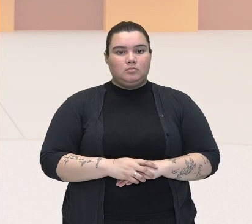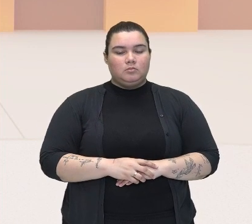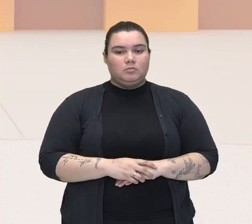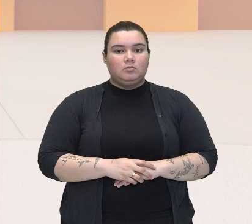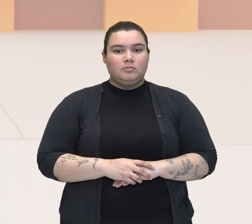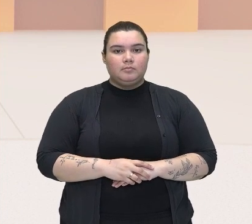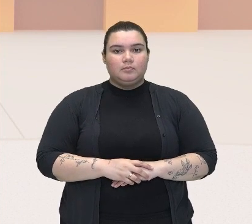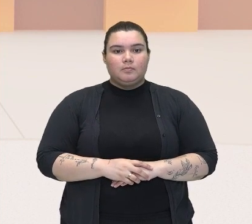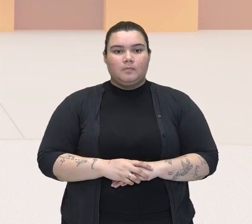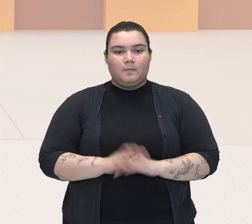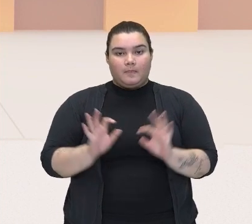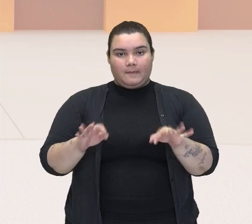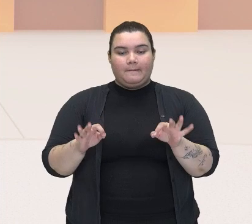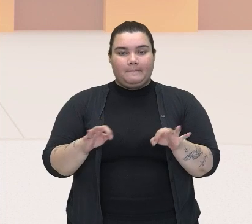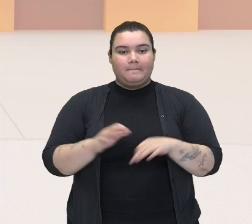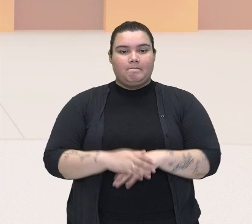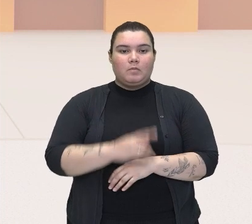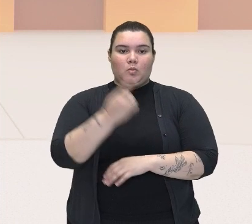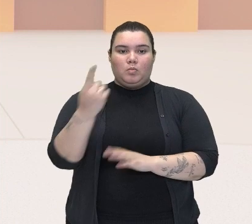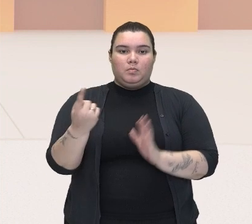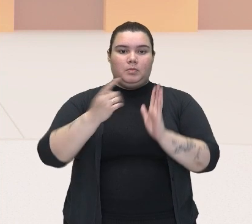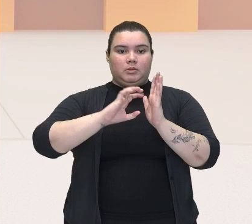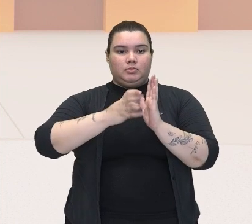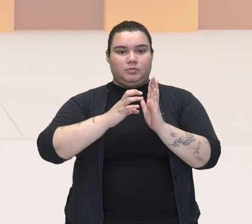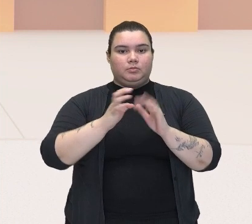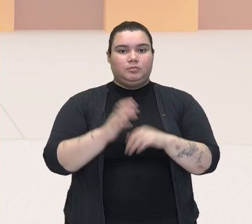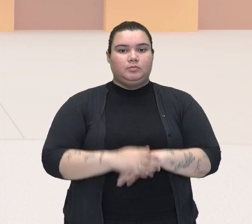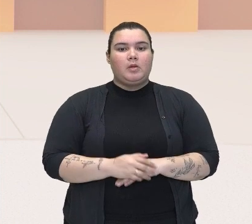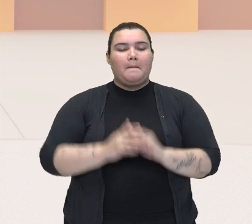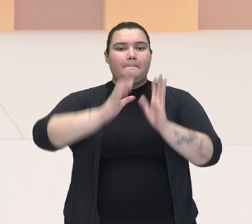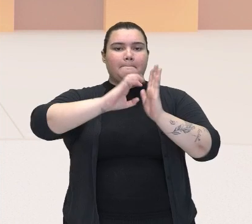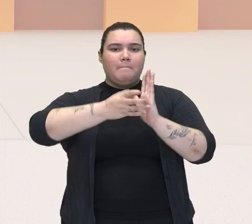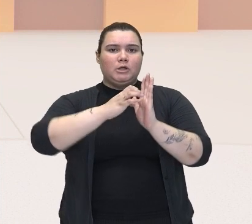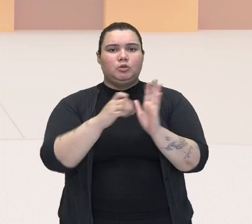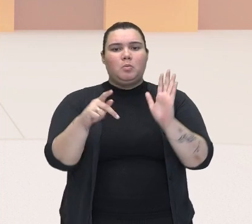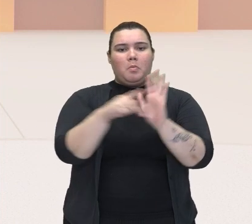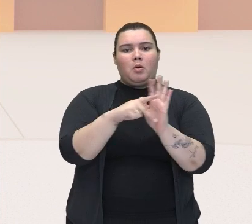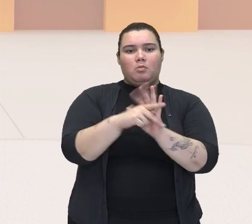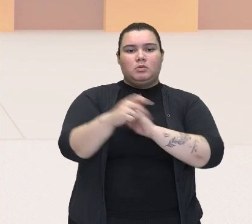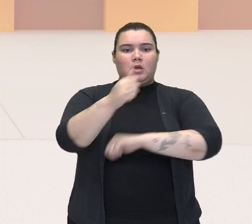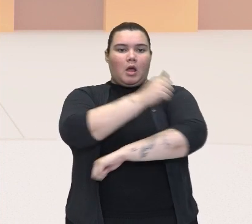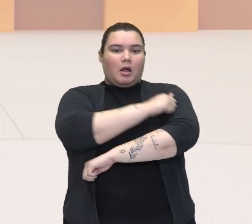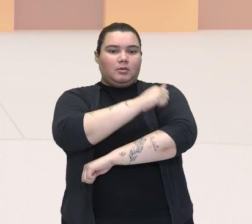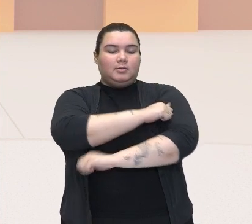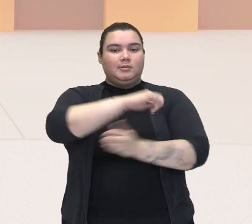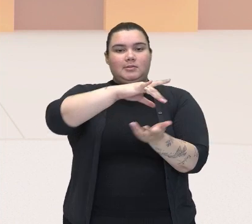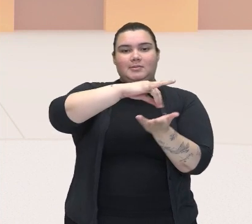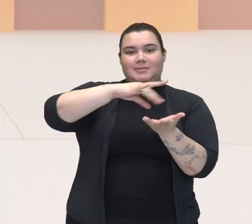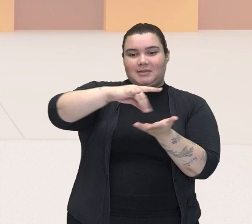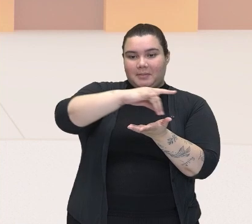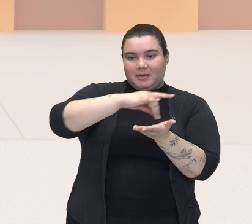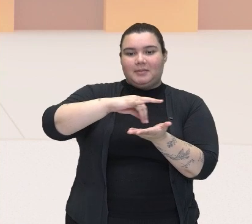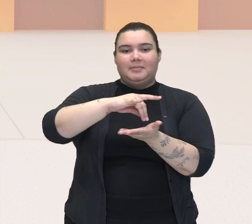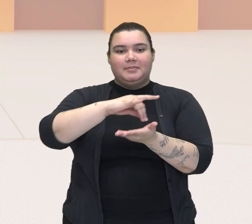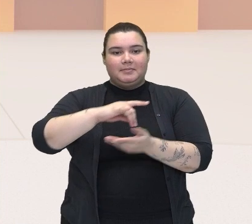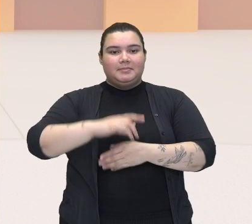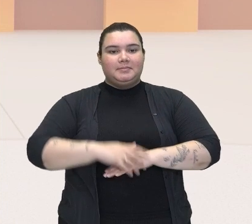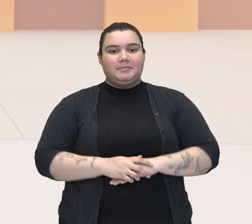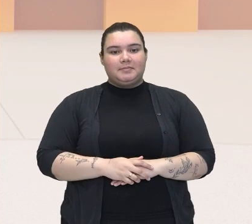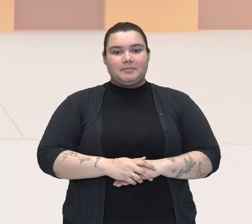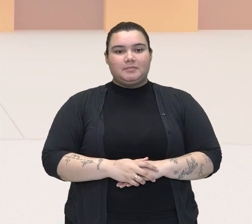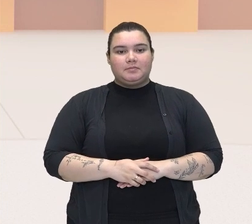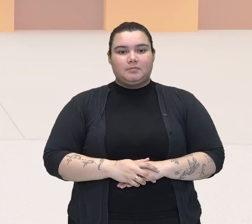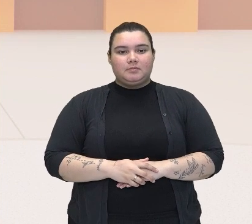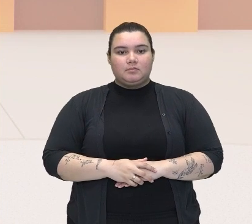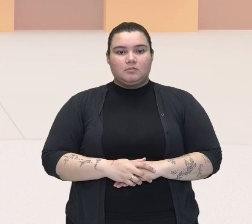só partido, não é isso? Aqui nós temos, por exemplo, o Partido dos Estudantes do CEMEAN. Veja, são fictícios partidos que nós criamos aqui, né?